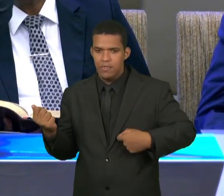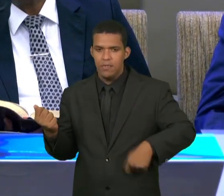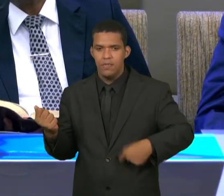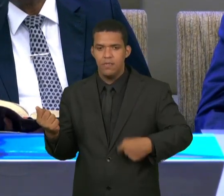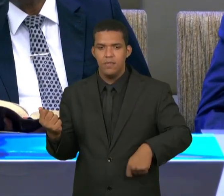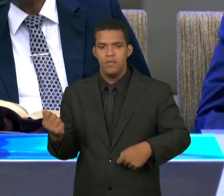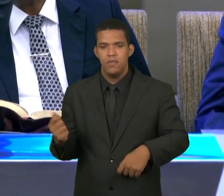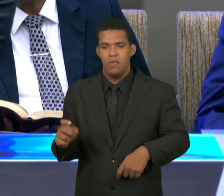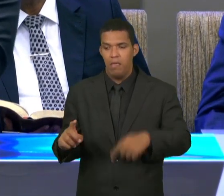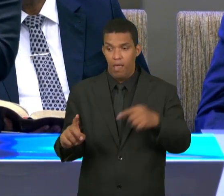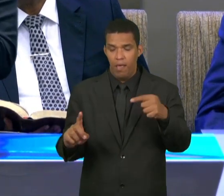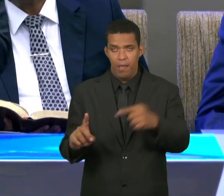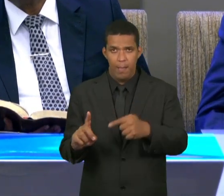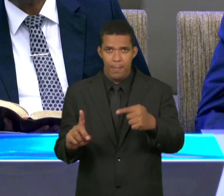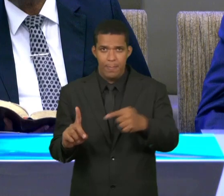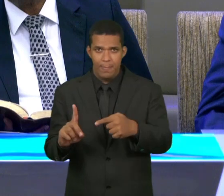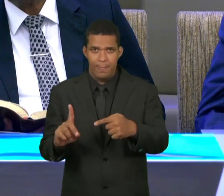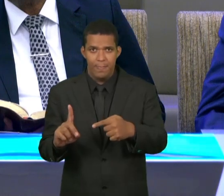Aaron